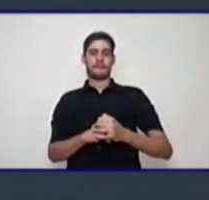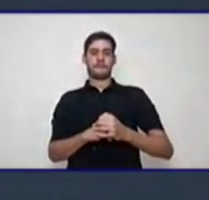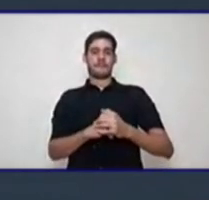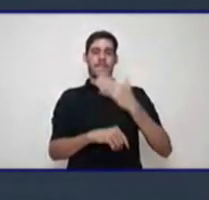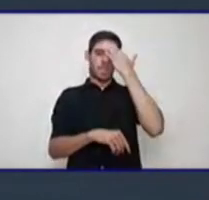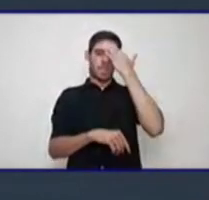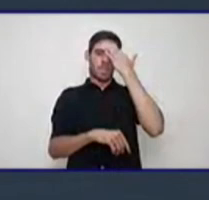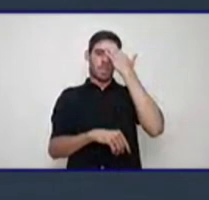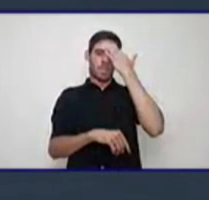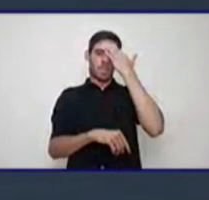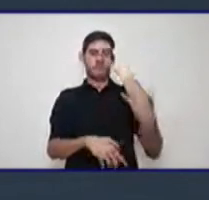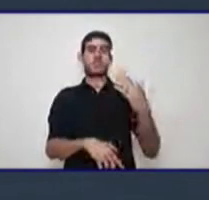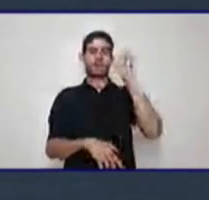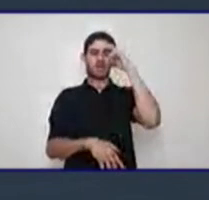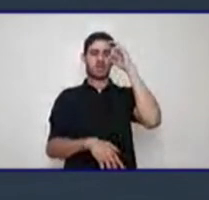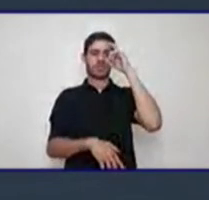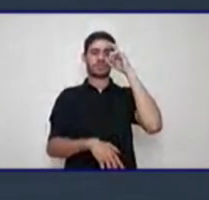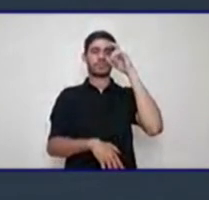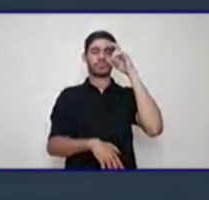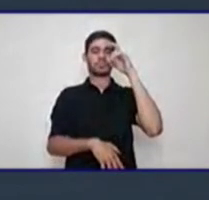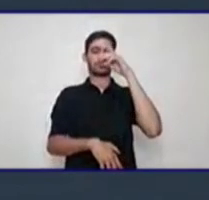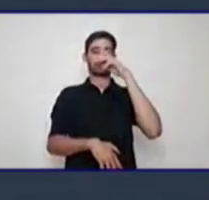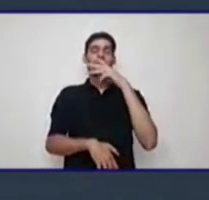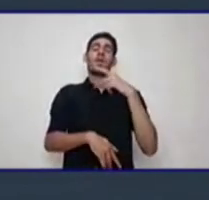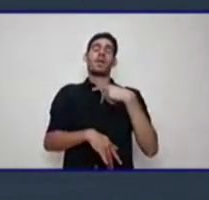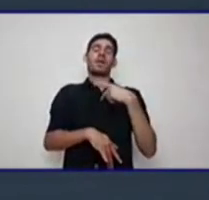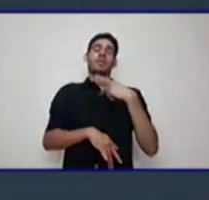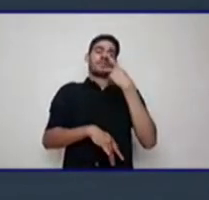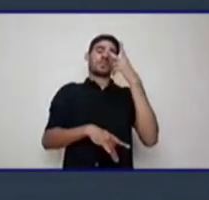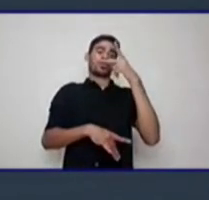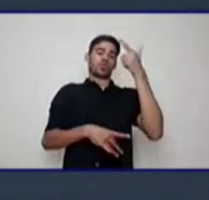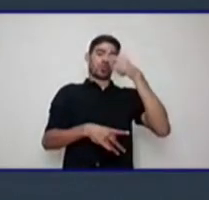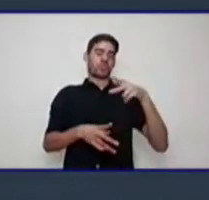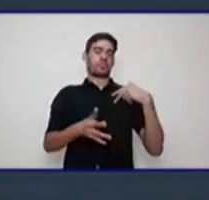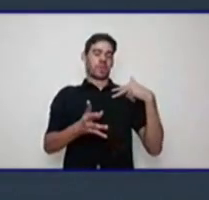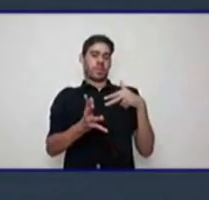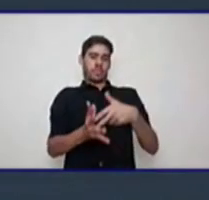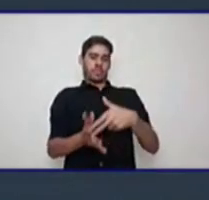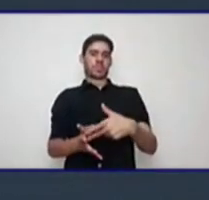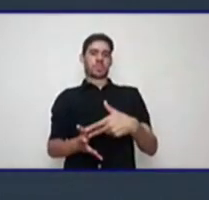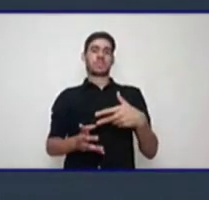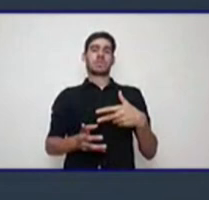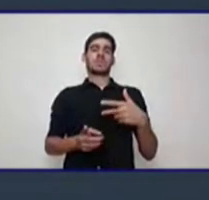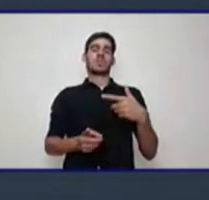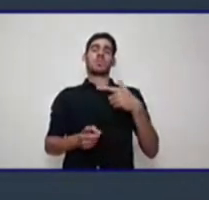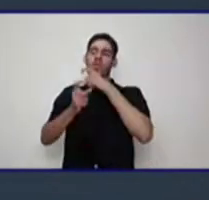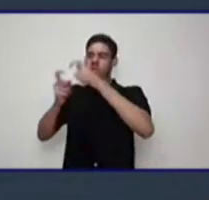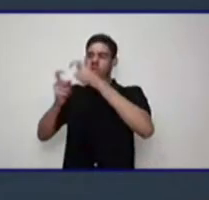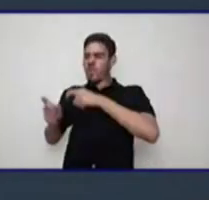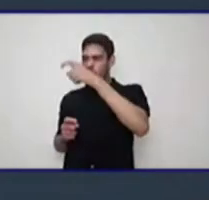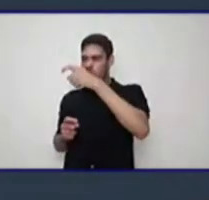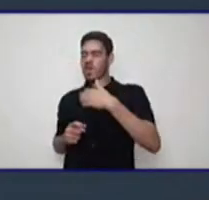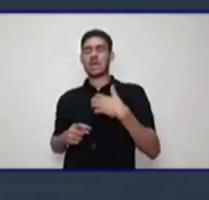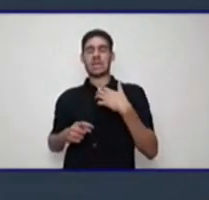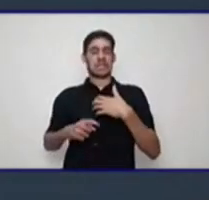Obrigado, ministro Sérgio Banhos. E aqui eu reitero a minha posição. As ofensas à